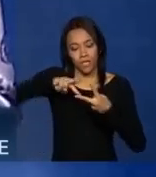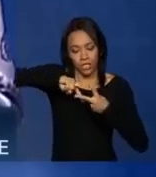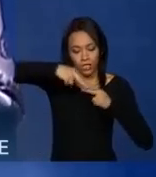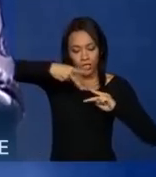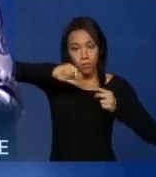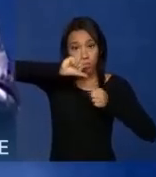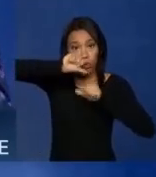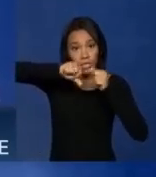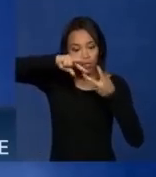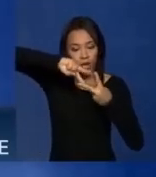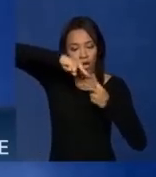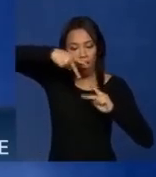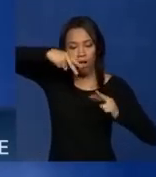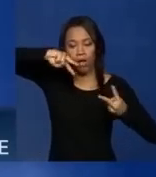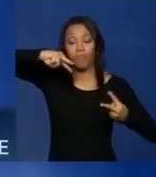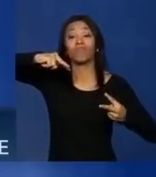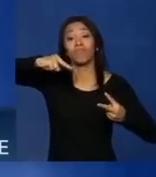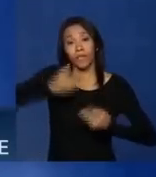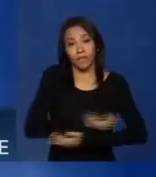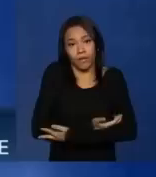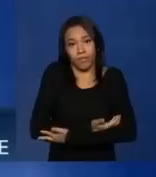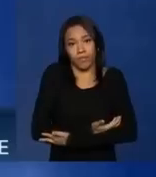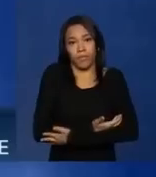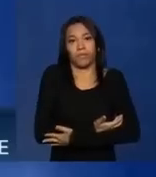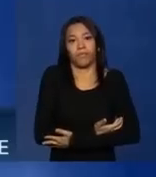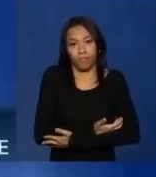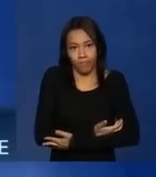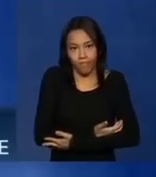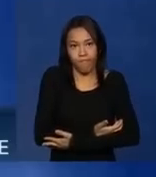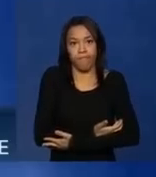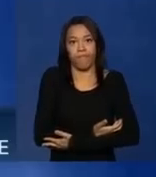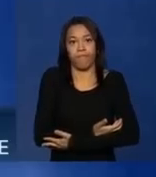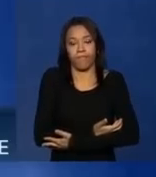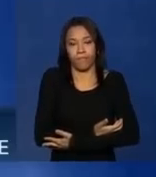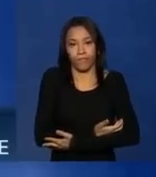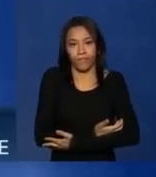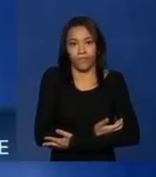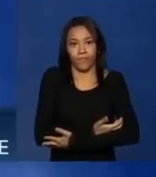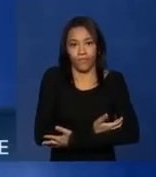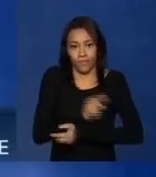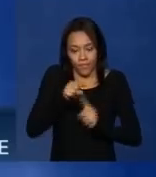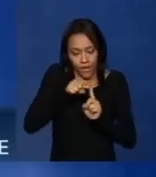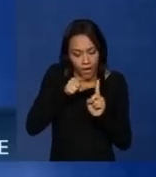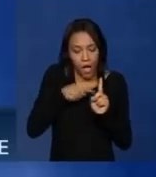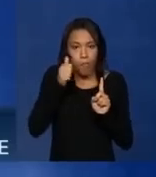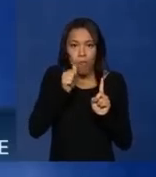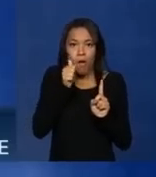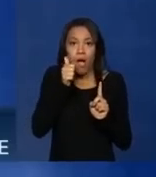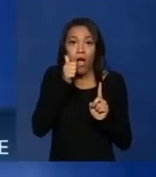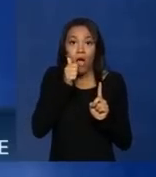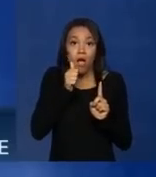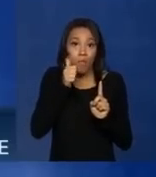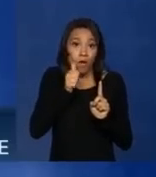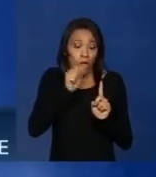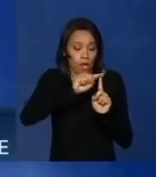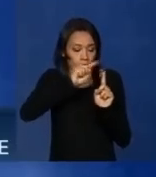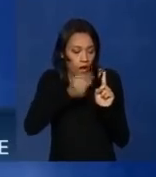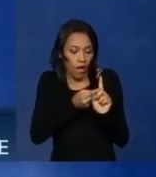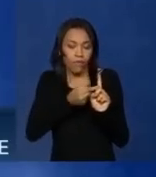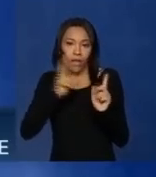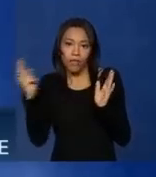genética em crianças, em fetos, em